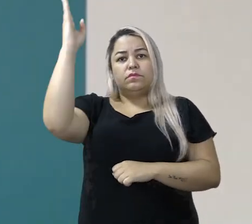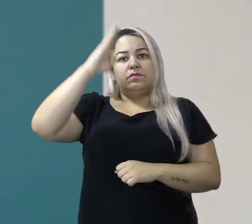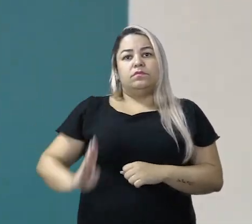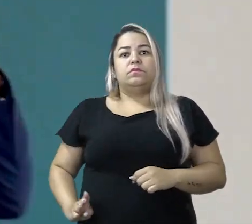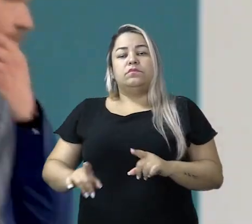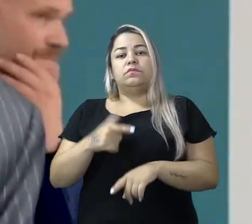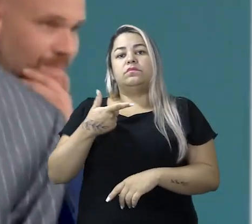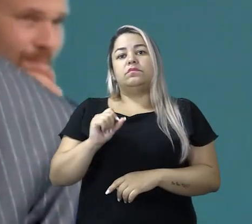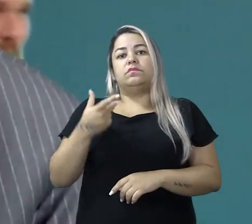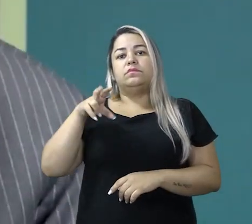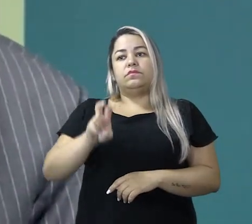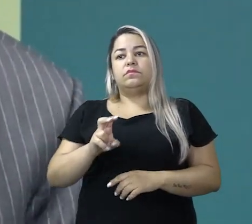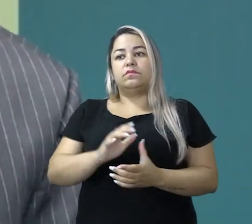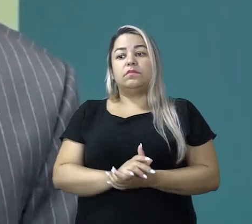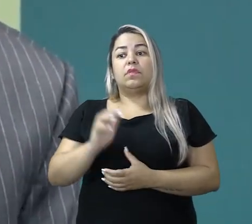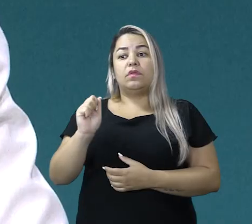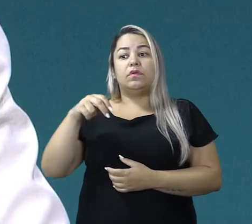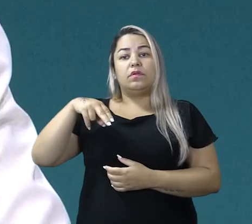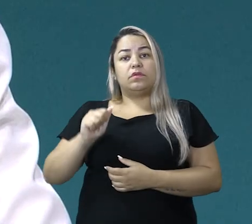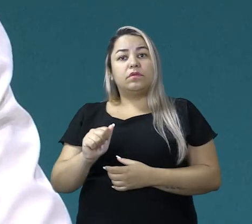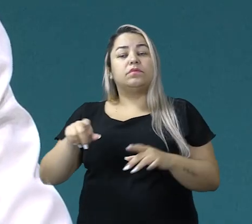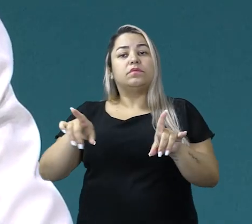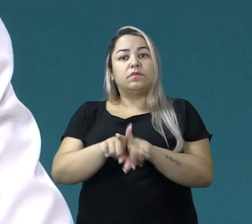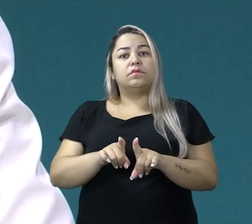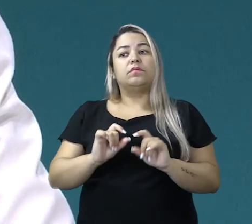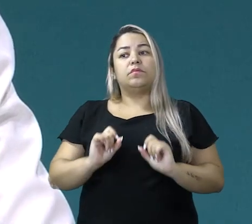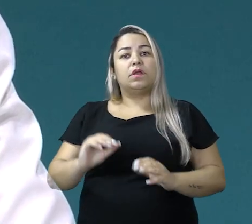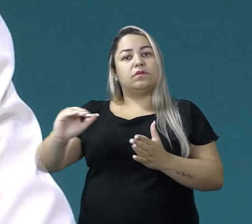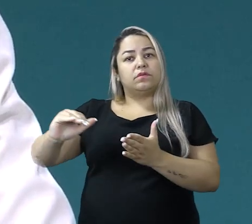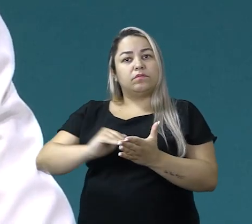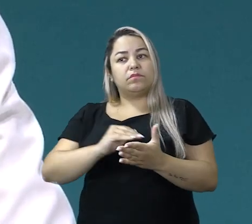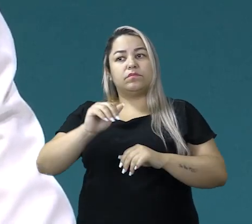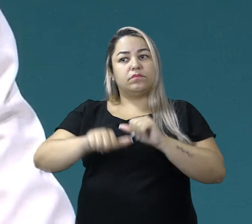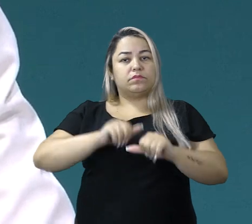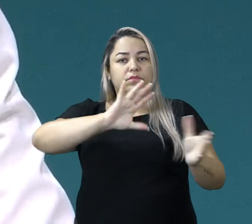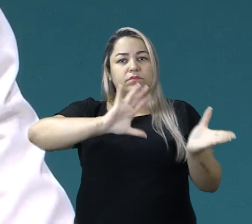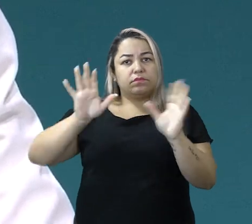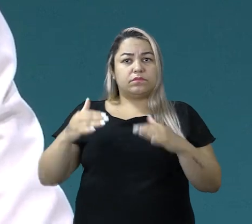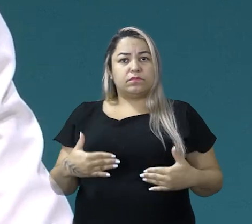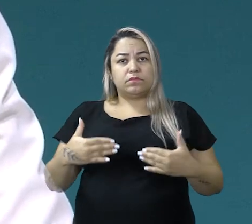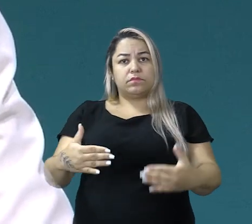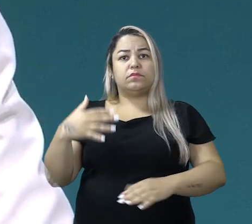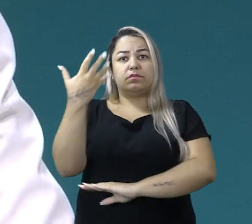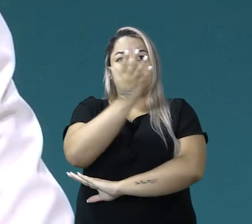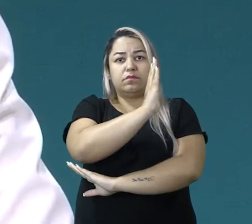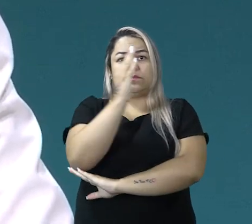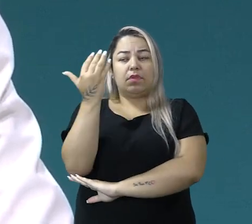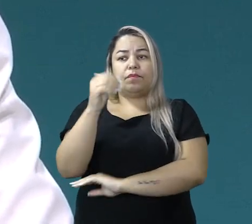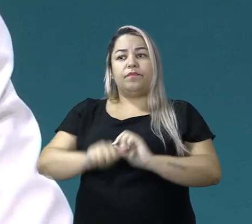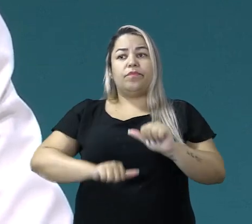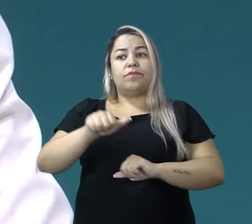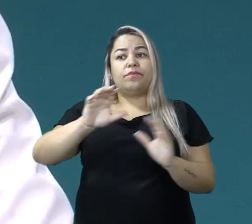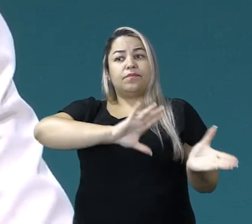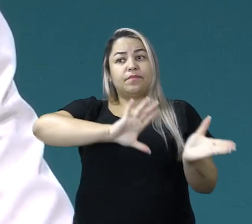no Brasil em 2025. Ana Toni, secretária nacional de Mudança do Clima do Ministério do Meio